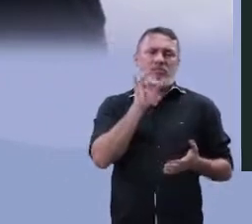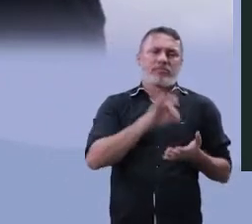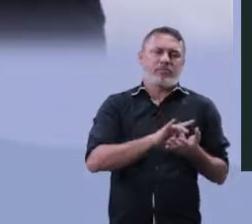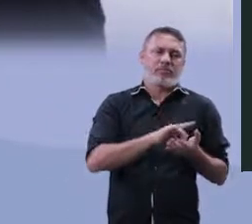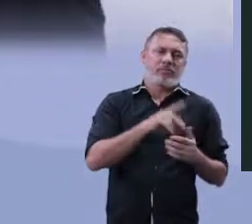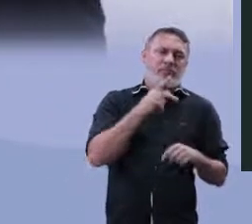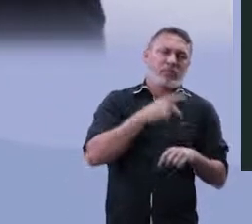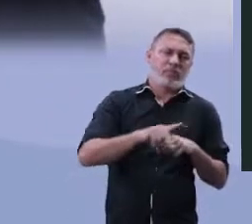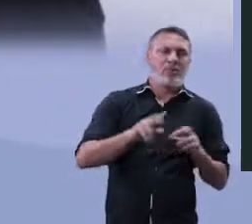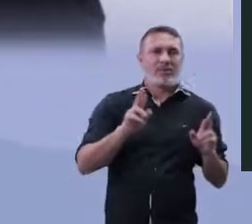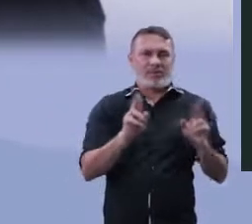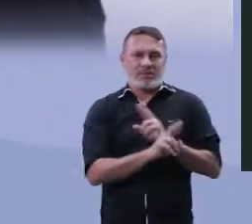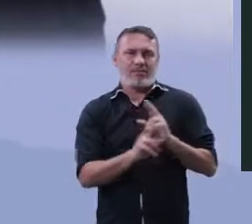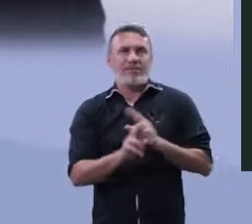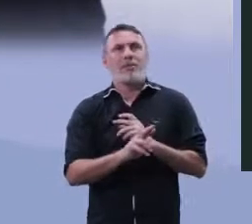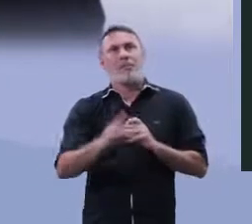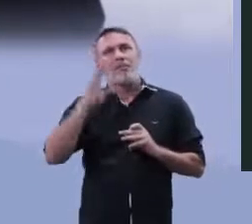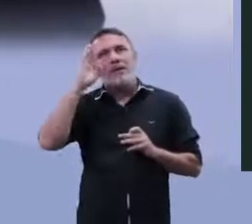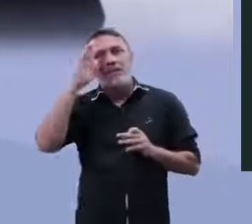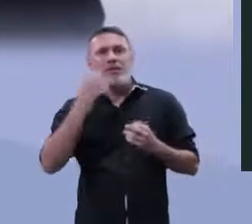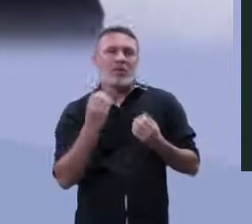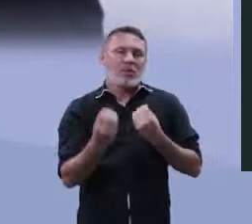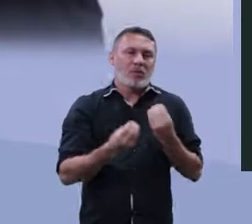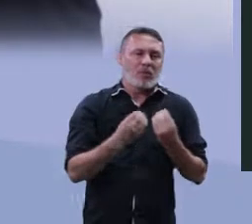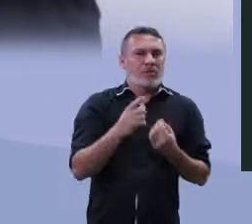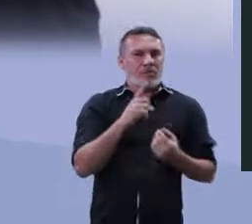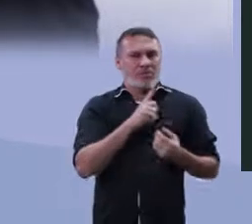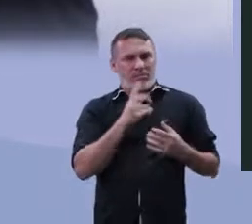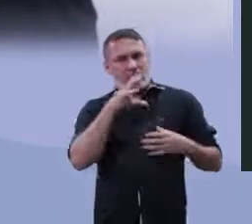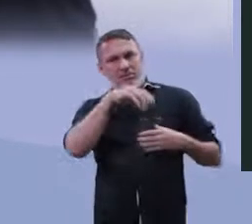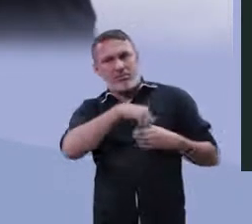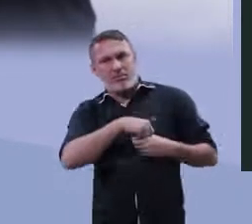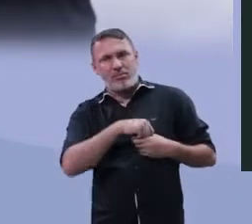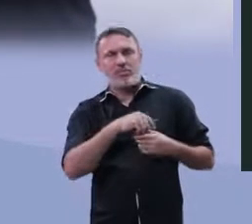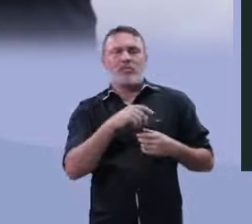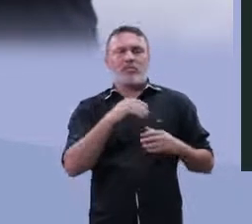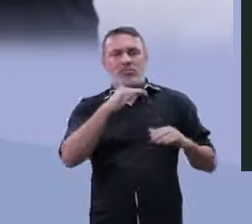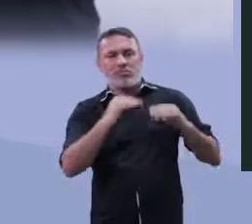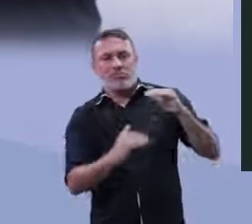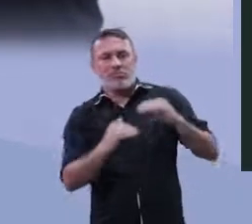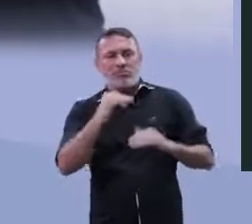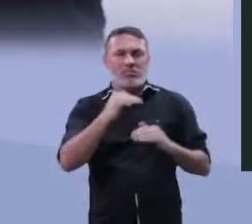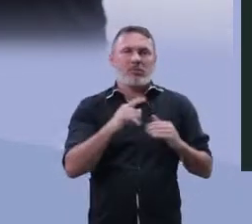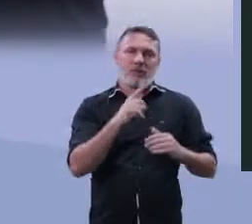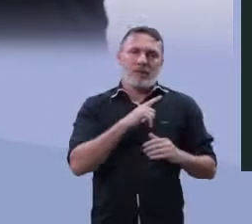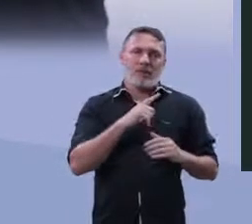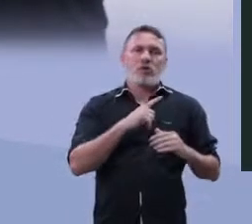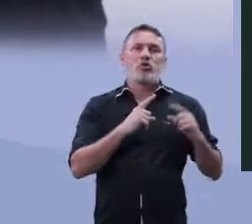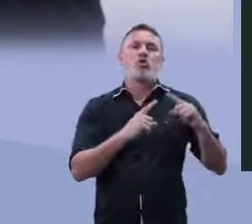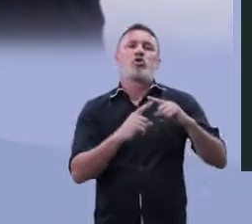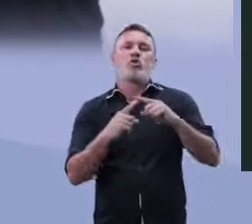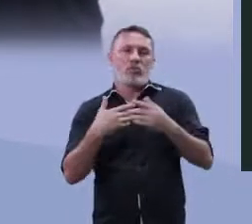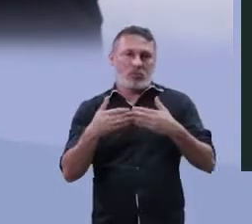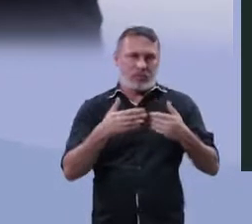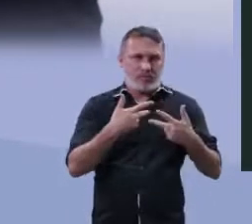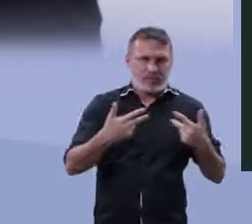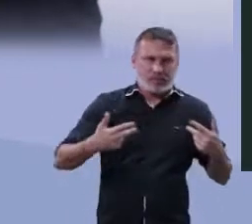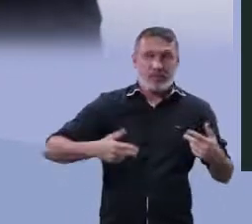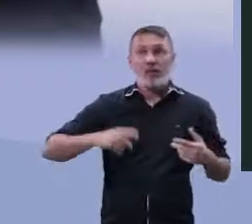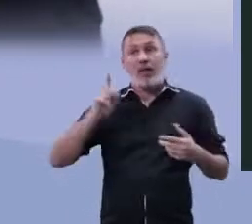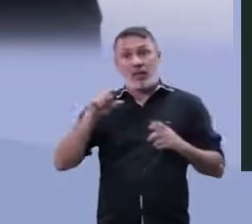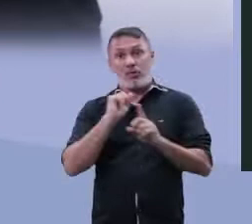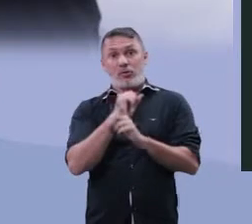sociais como elas lhe aparecem, principalmente se essas relações, mesmo que seja de submissão, trouxer algum tipo